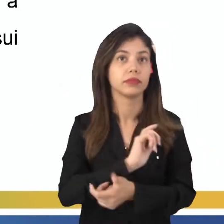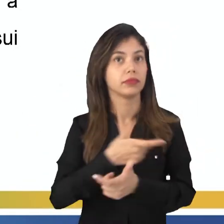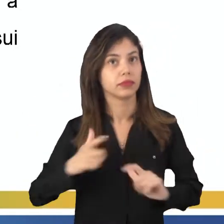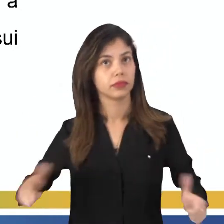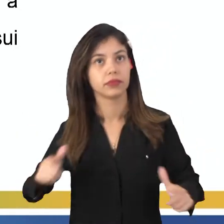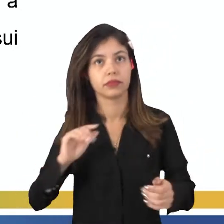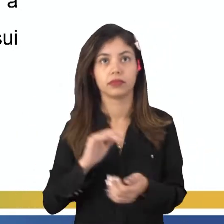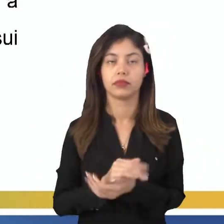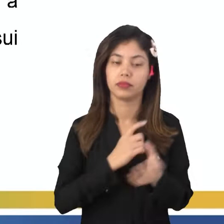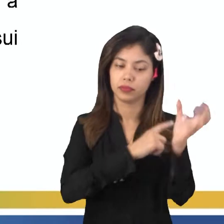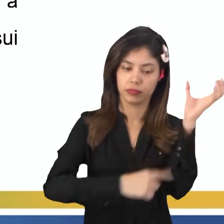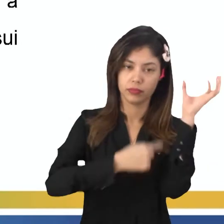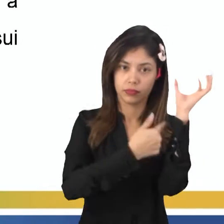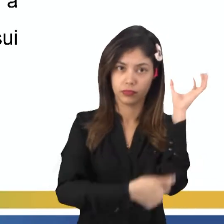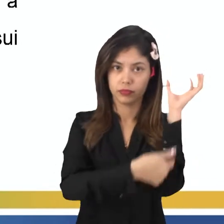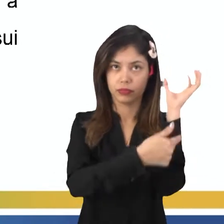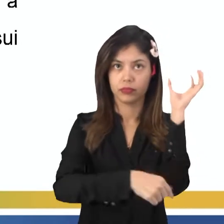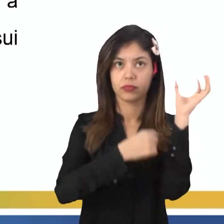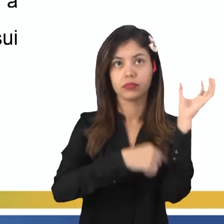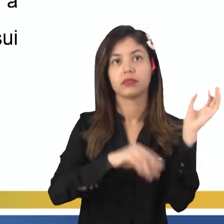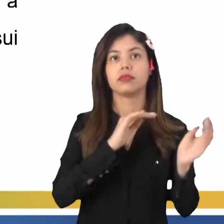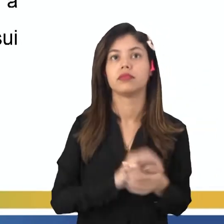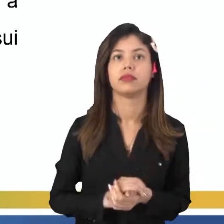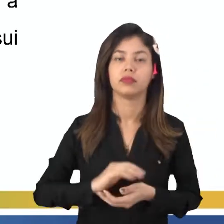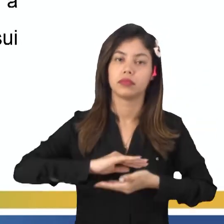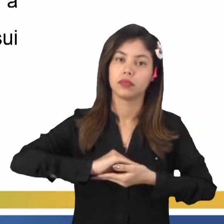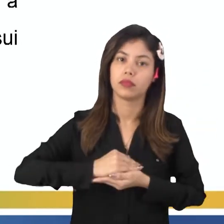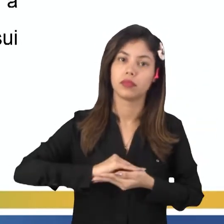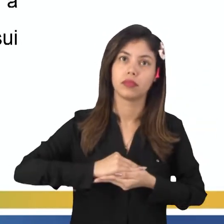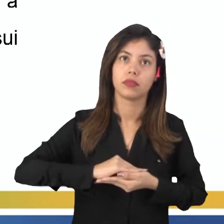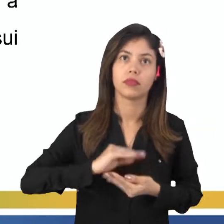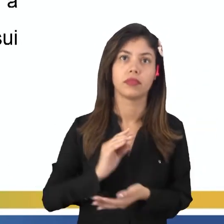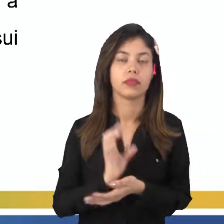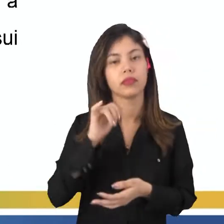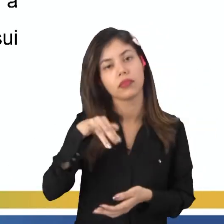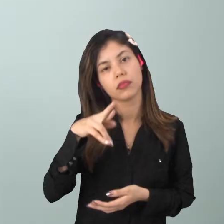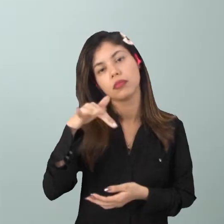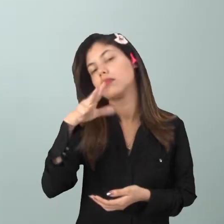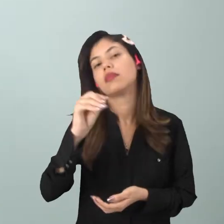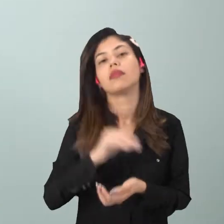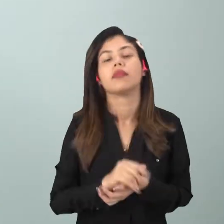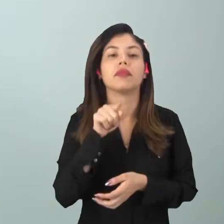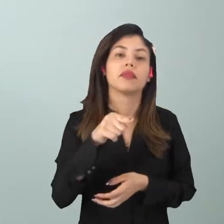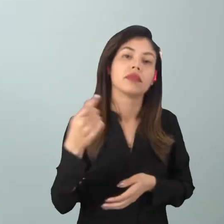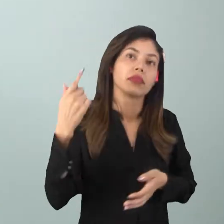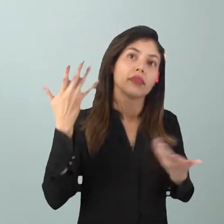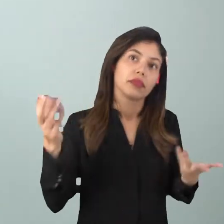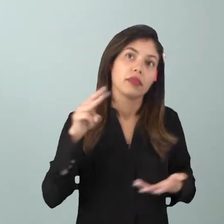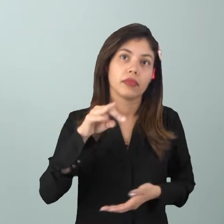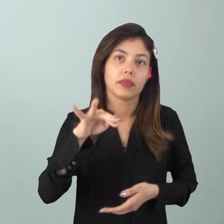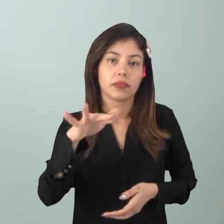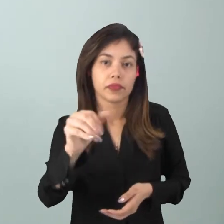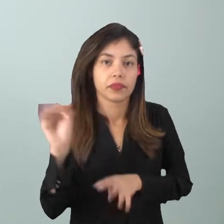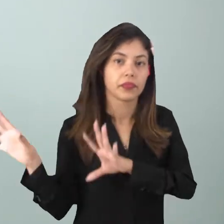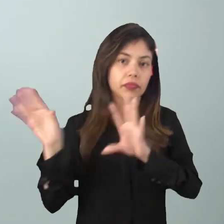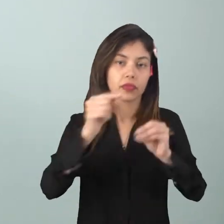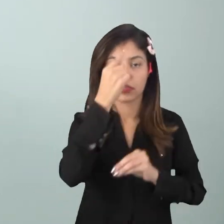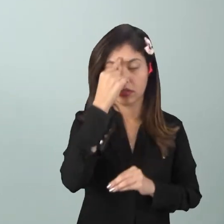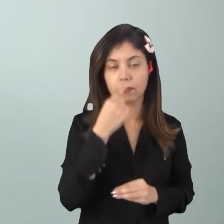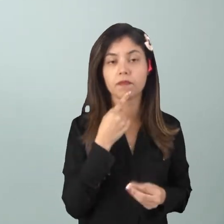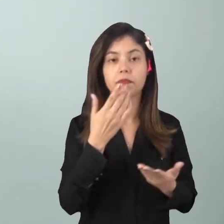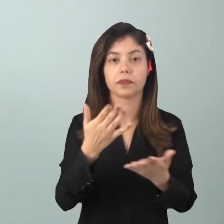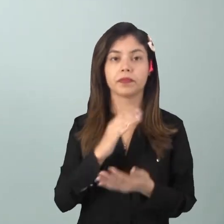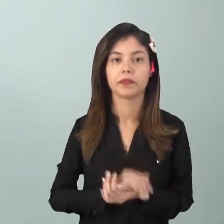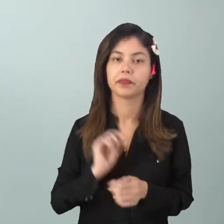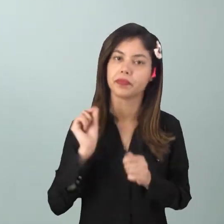possui grandes reservas de borracha, castanha e minérios. Nessa questão de minérios, eu trouxe aí uma imagem